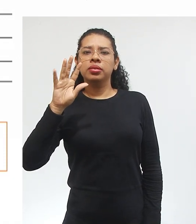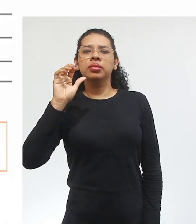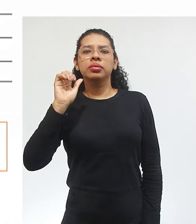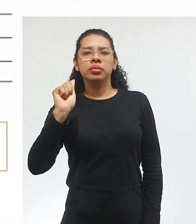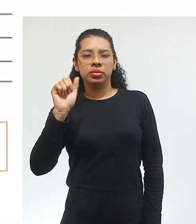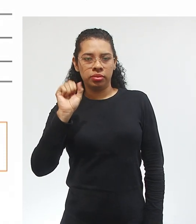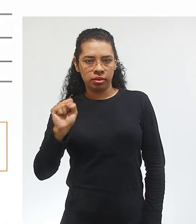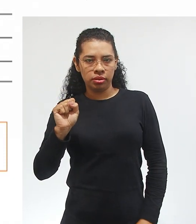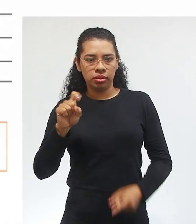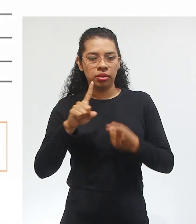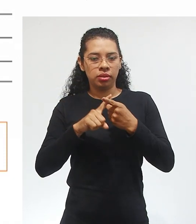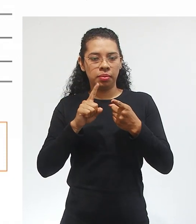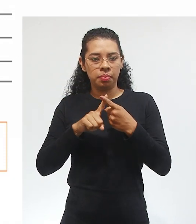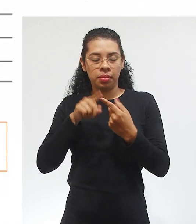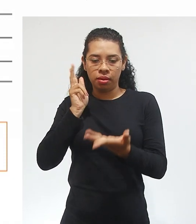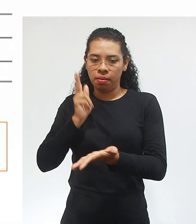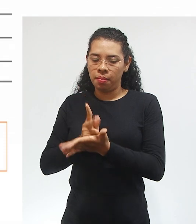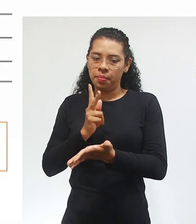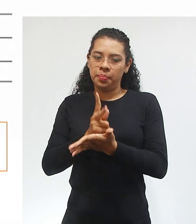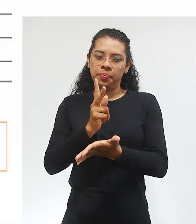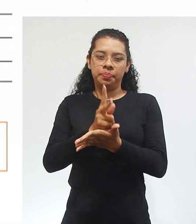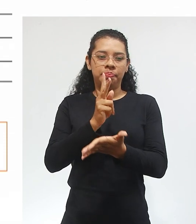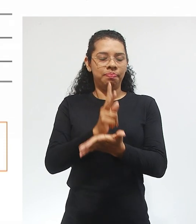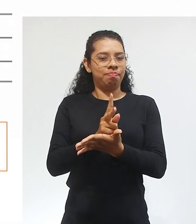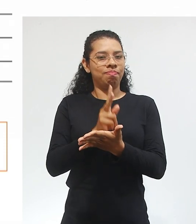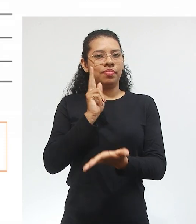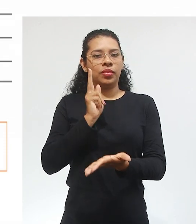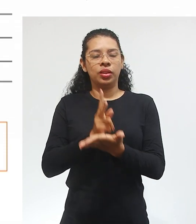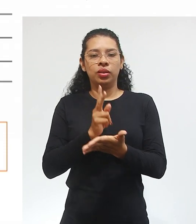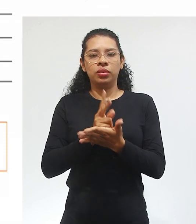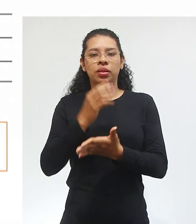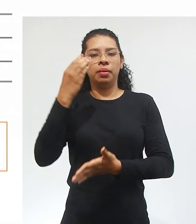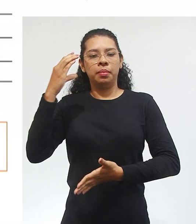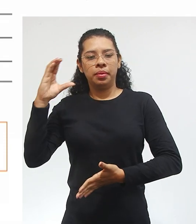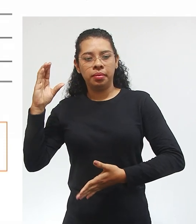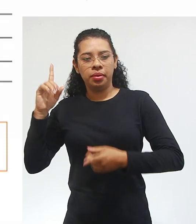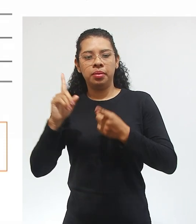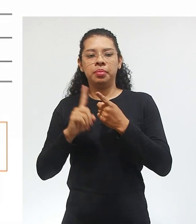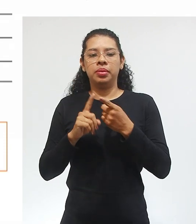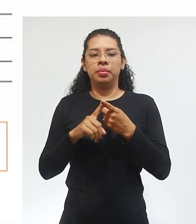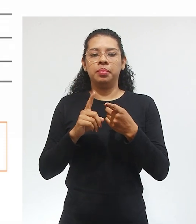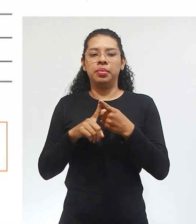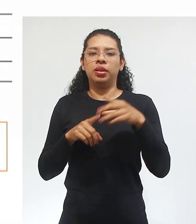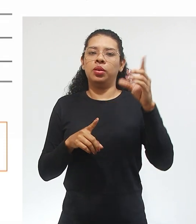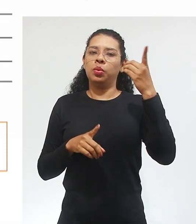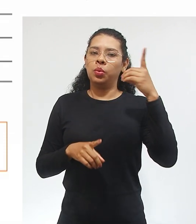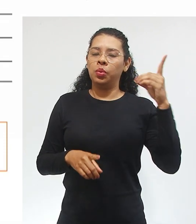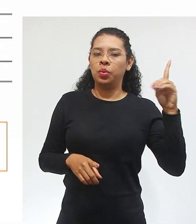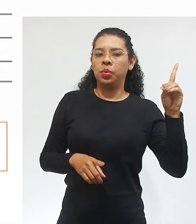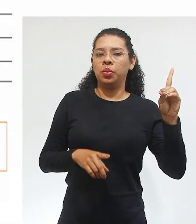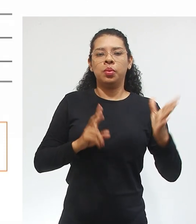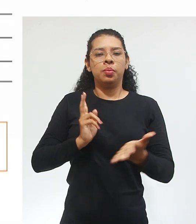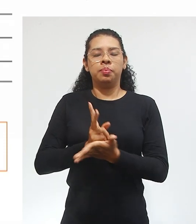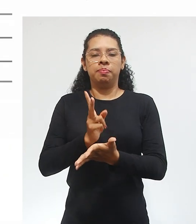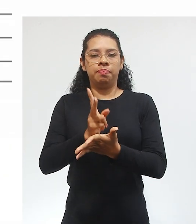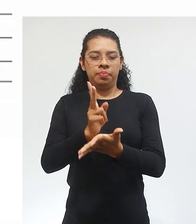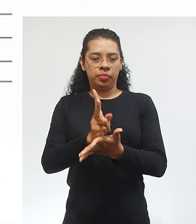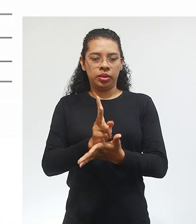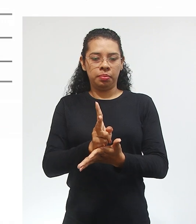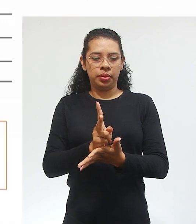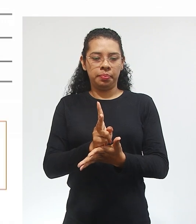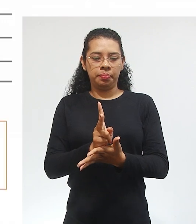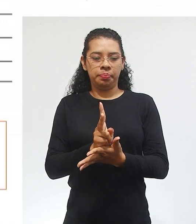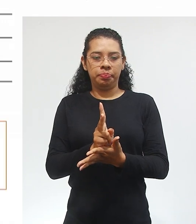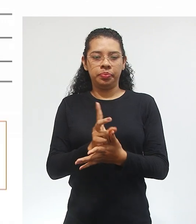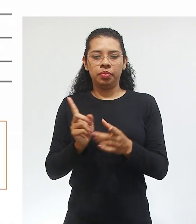de receita, será onde? Aqui, ó, no meu lado credor. Toda vez que se tratar de despesa, será no lado devedor, será